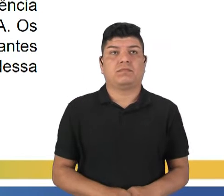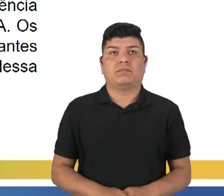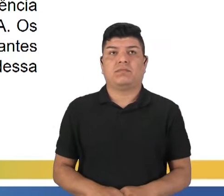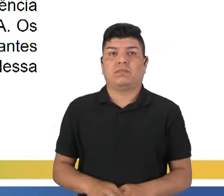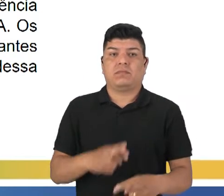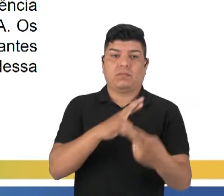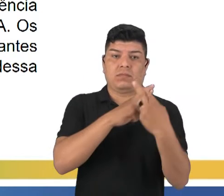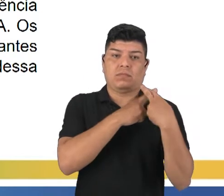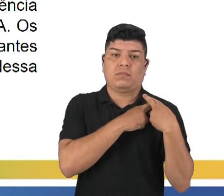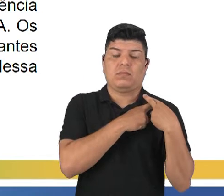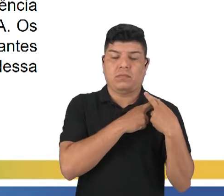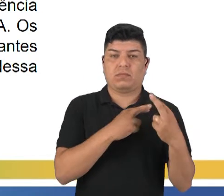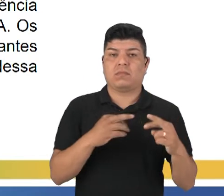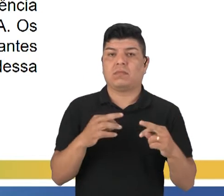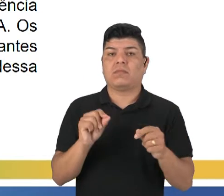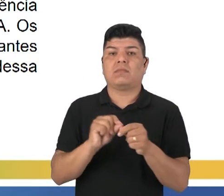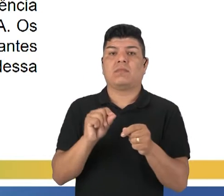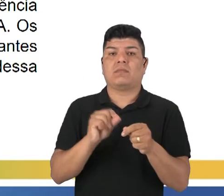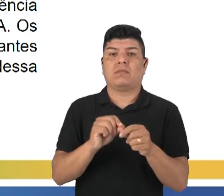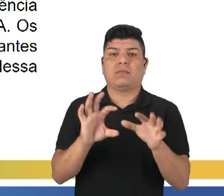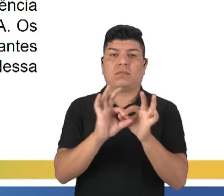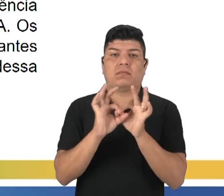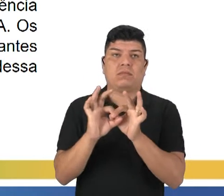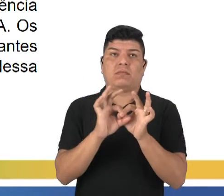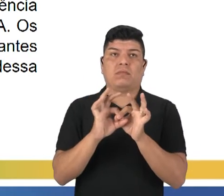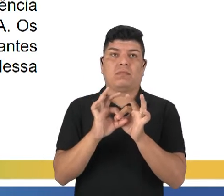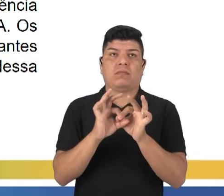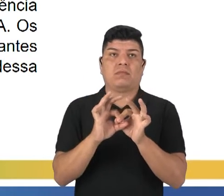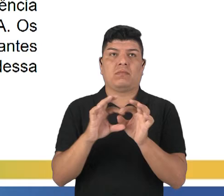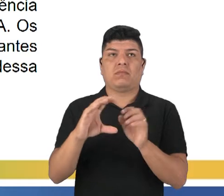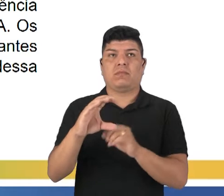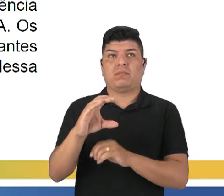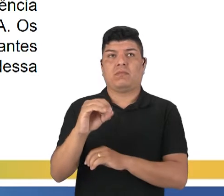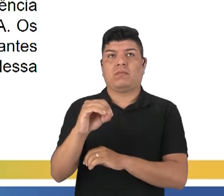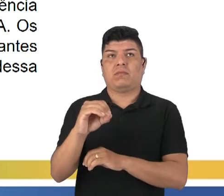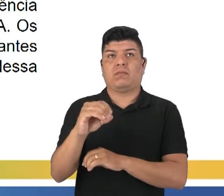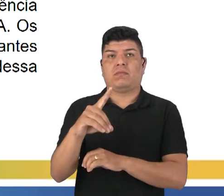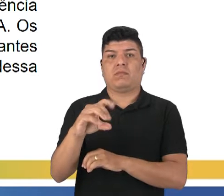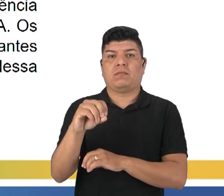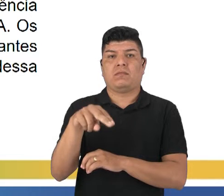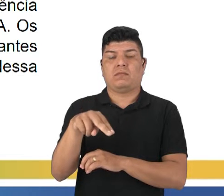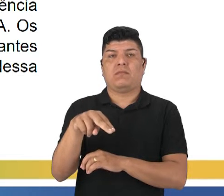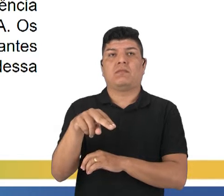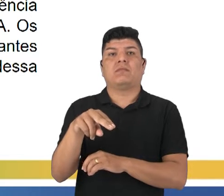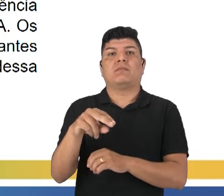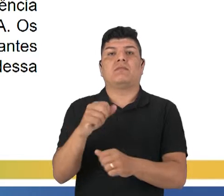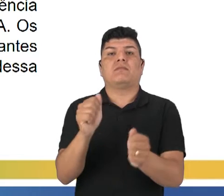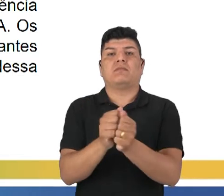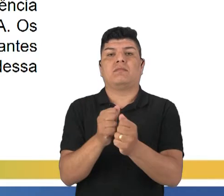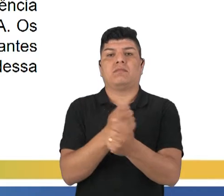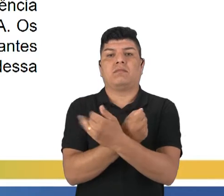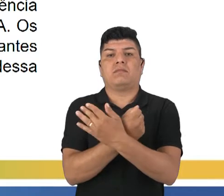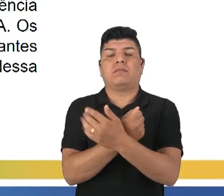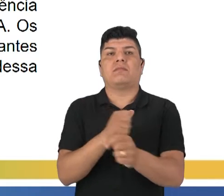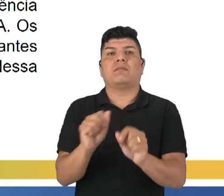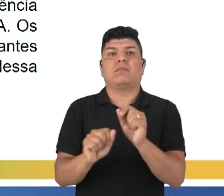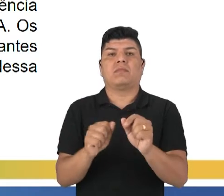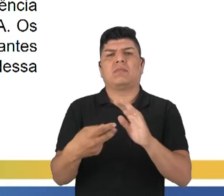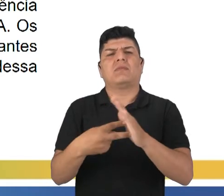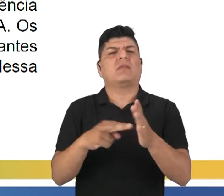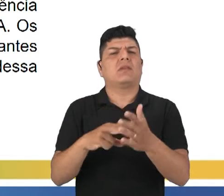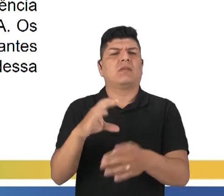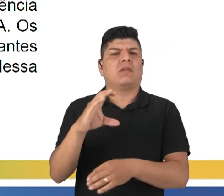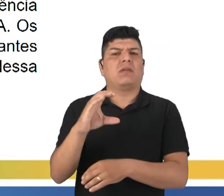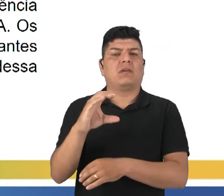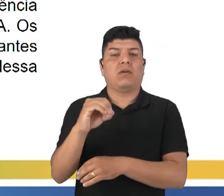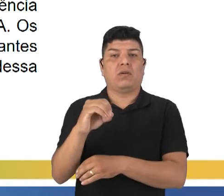Ele é responsável, né, por fazer a ligação do códon e do aminoácido. O que é o